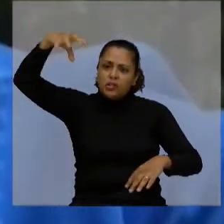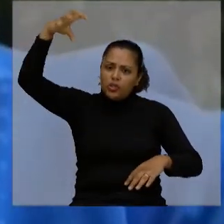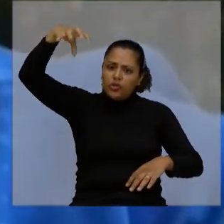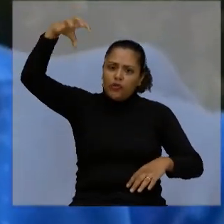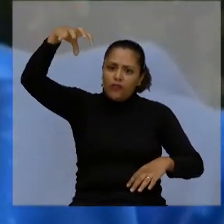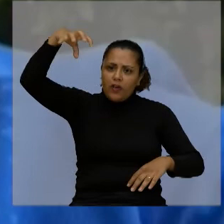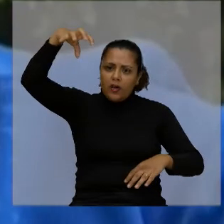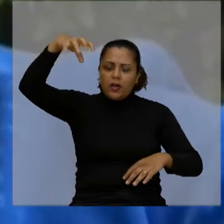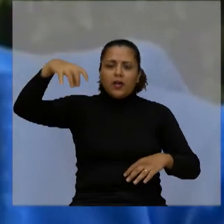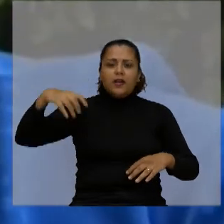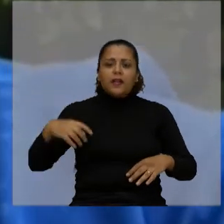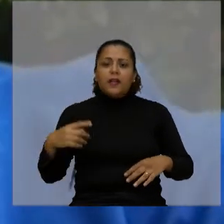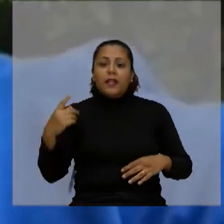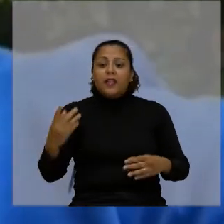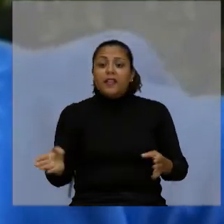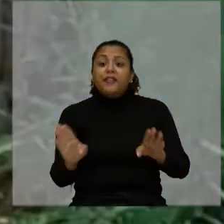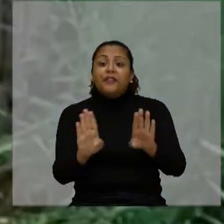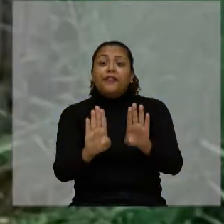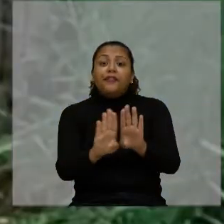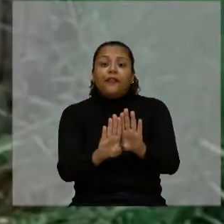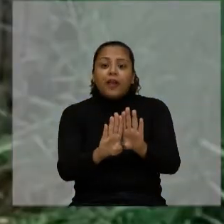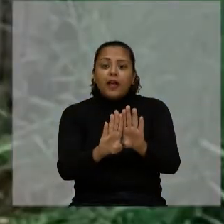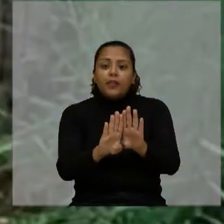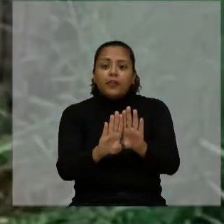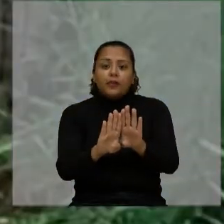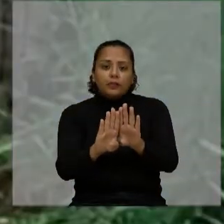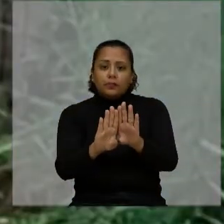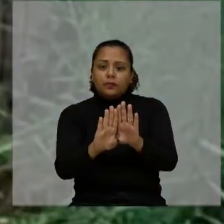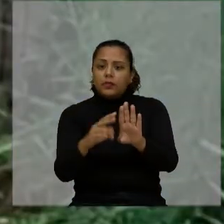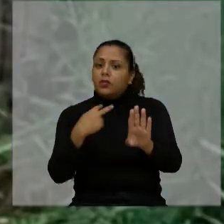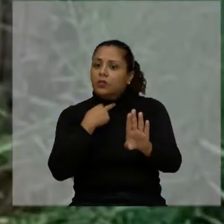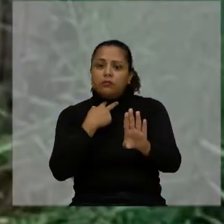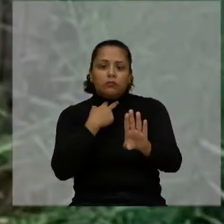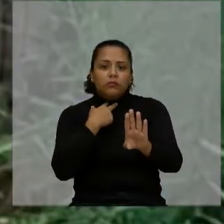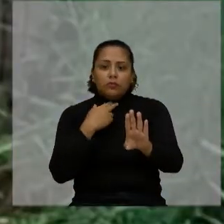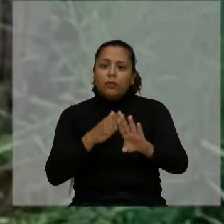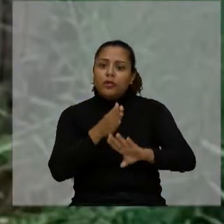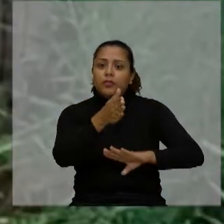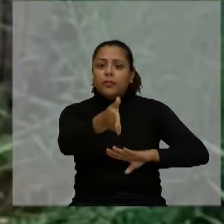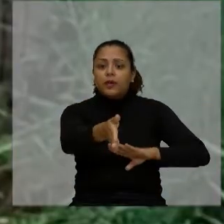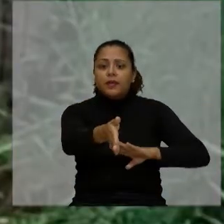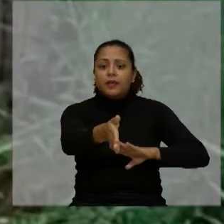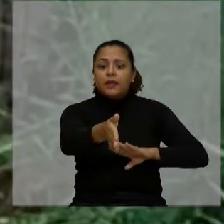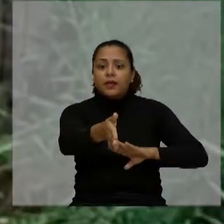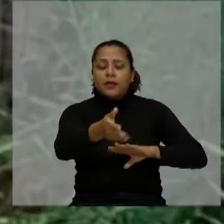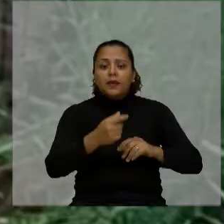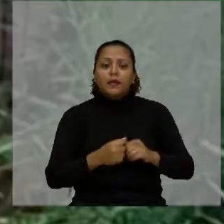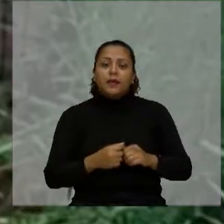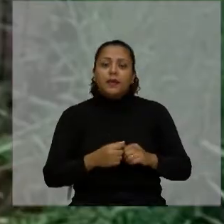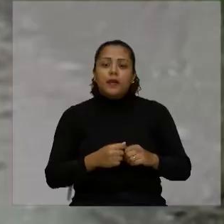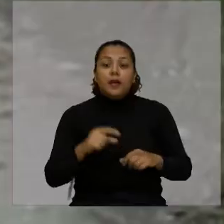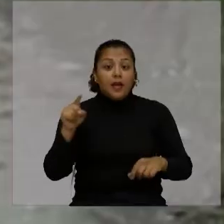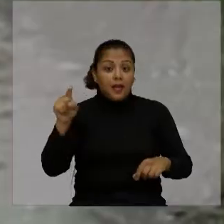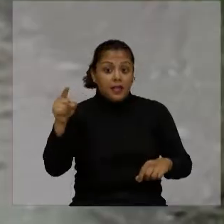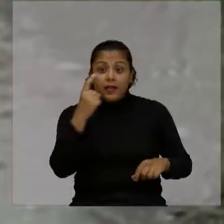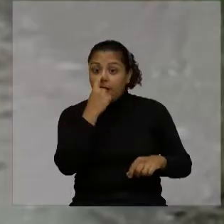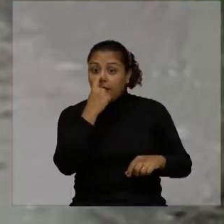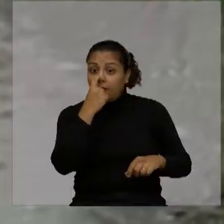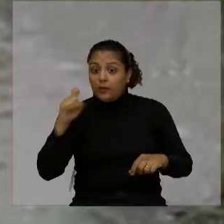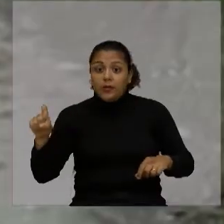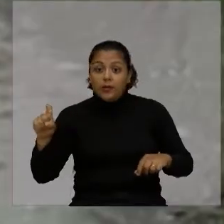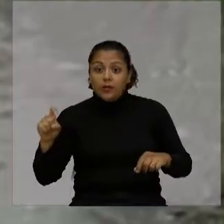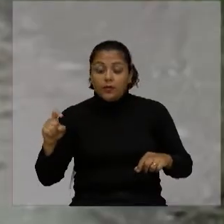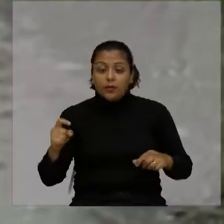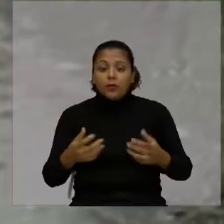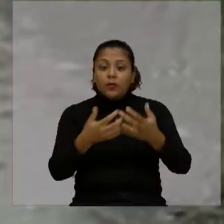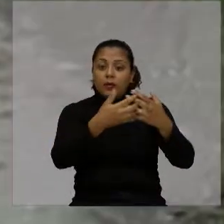fica interditado. Temos até imagens aí que vocês podem acompanhar do caminhão da coleta de lixo que ficou atolado